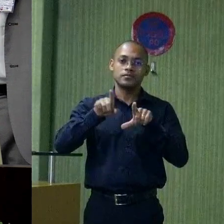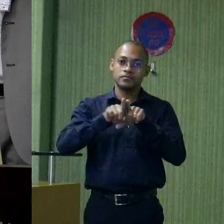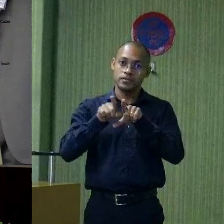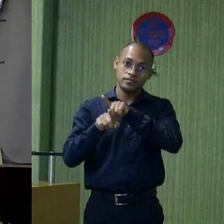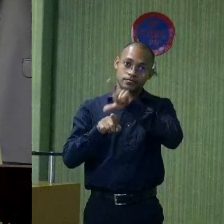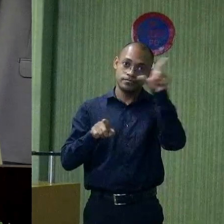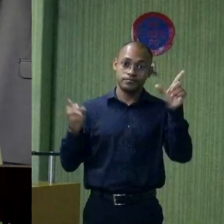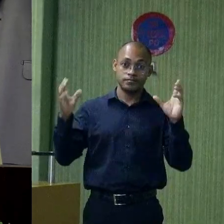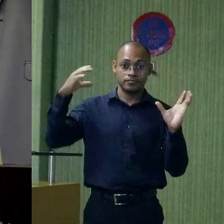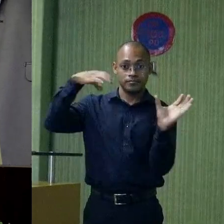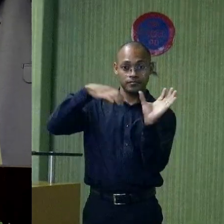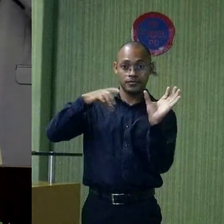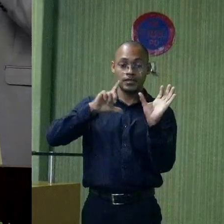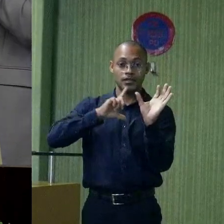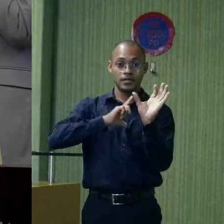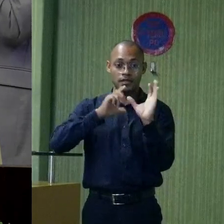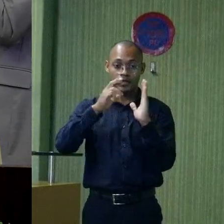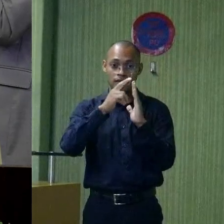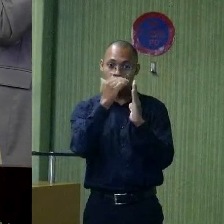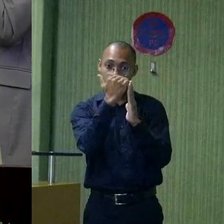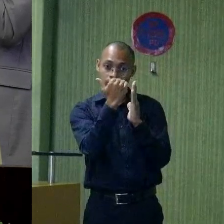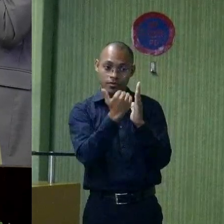pontos específicos sobre